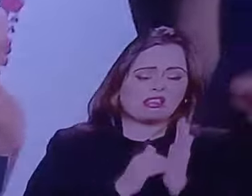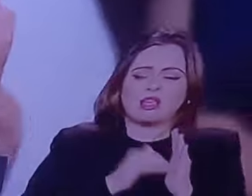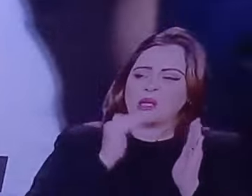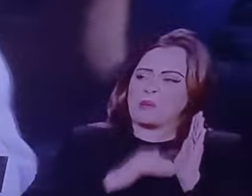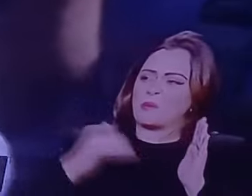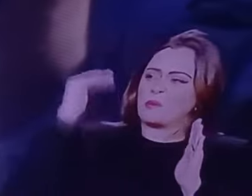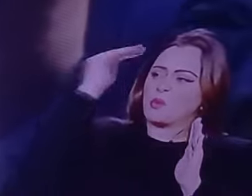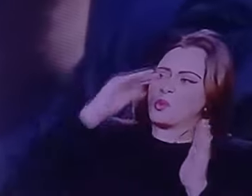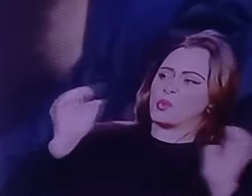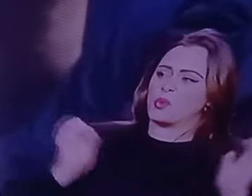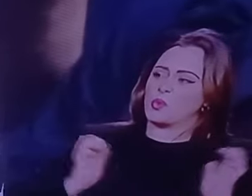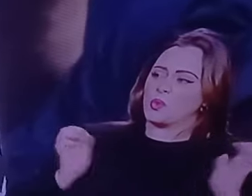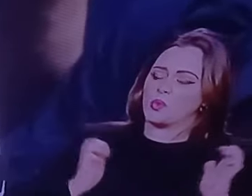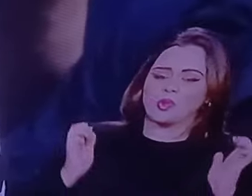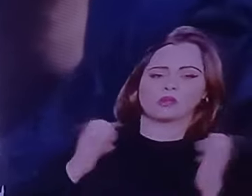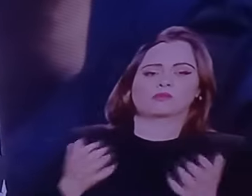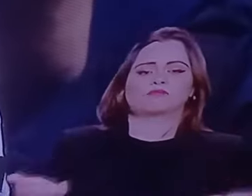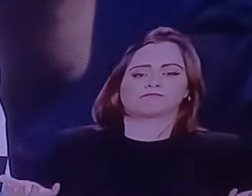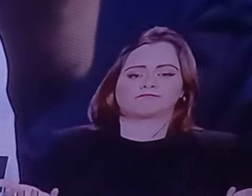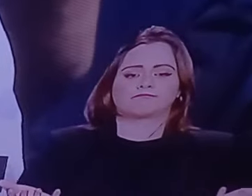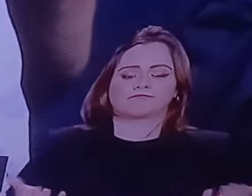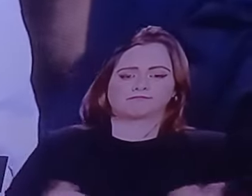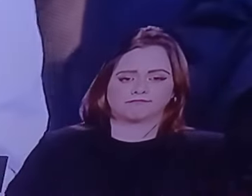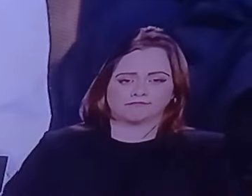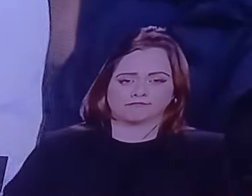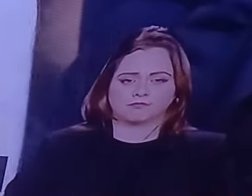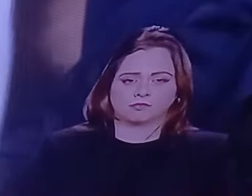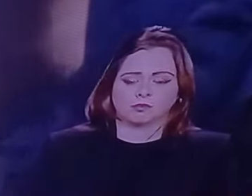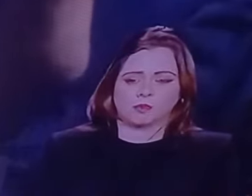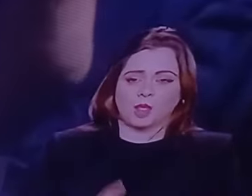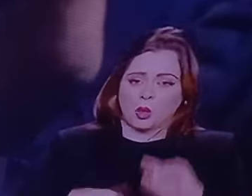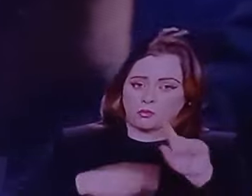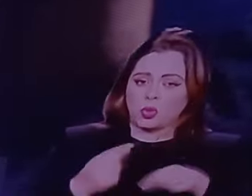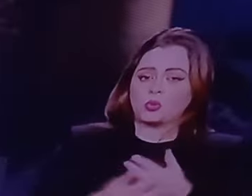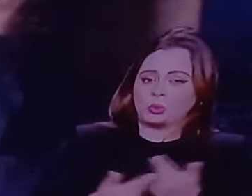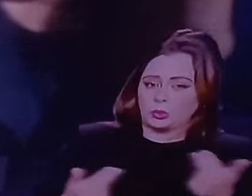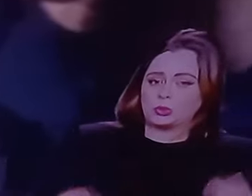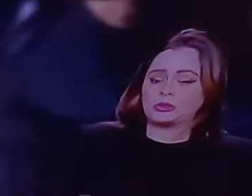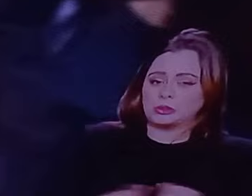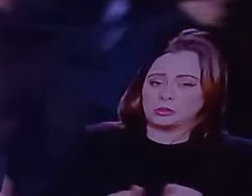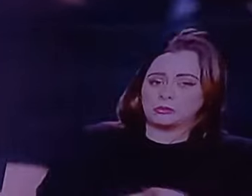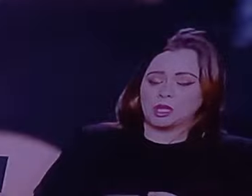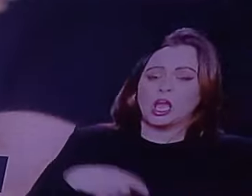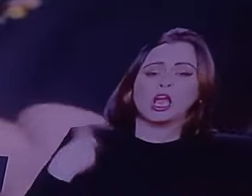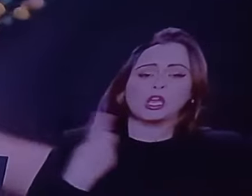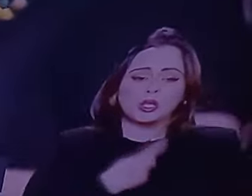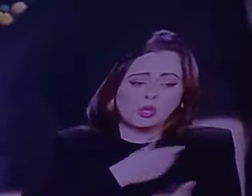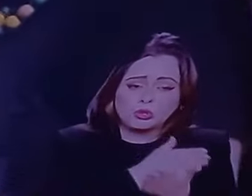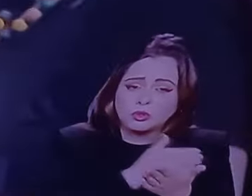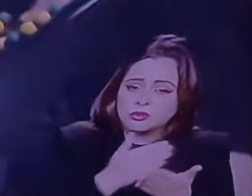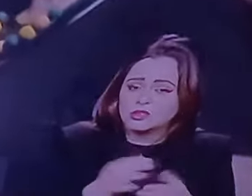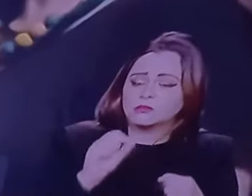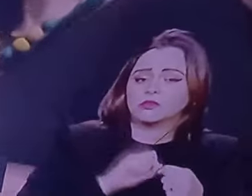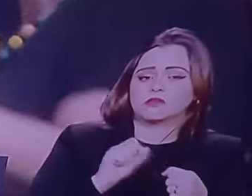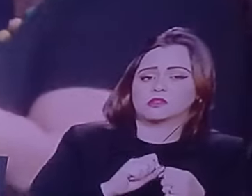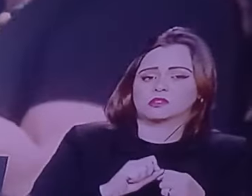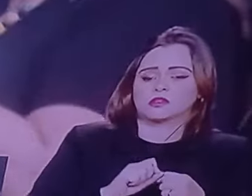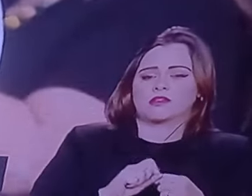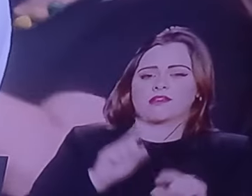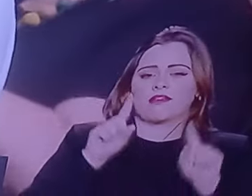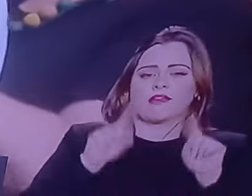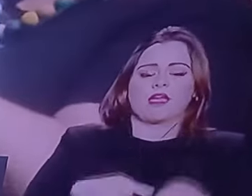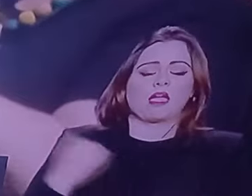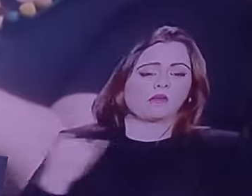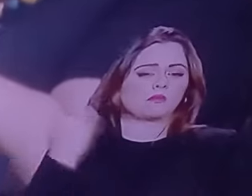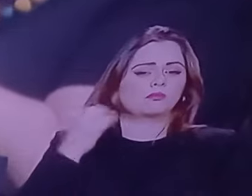ganham com o aumento do salário mínimo. Uma outra coisa que nós começamos a fazer, é